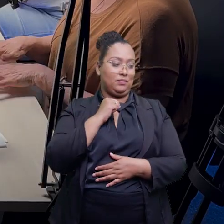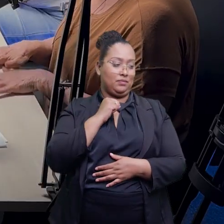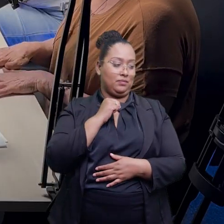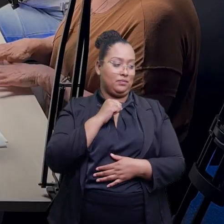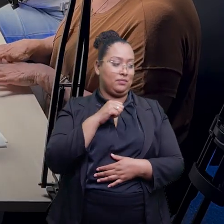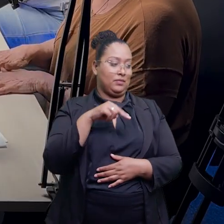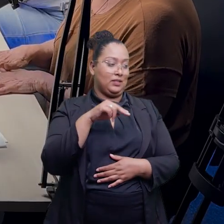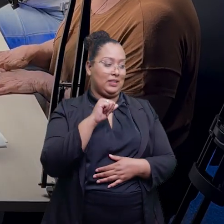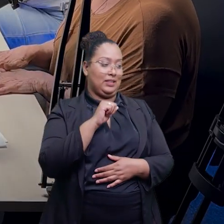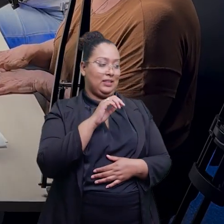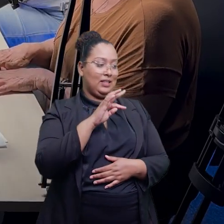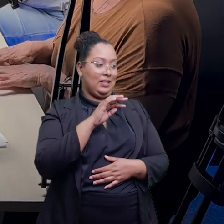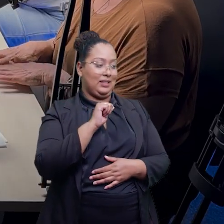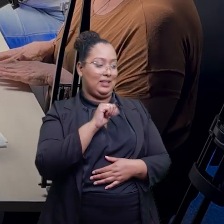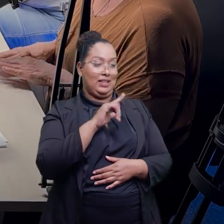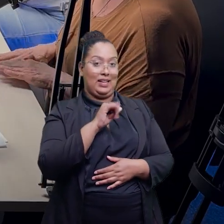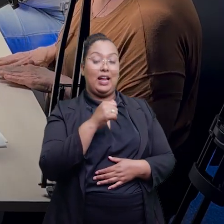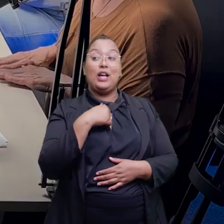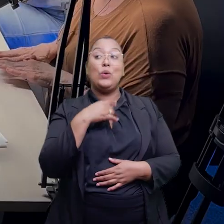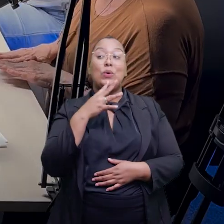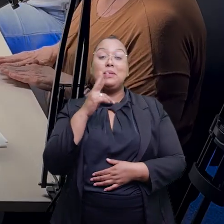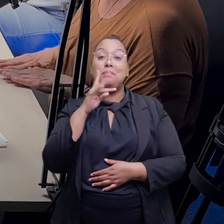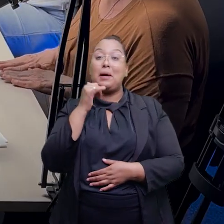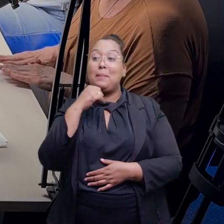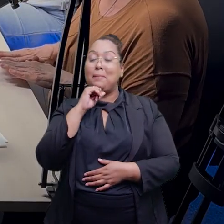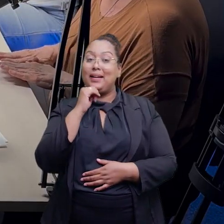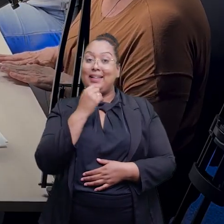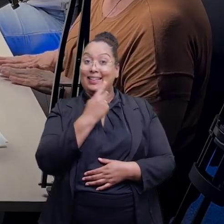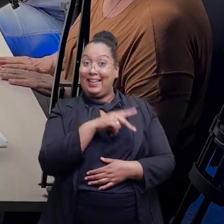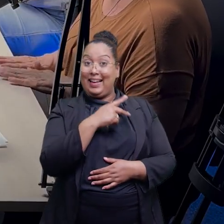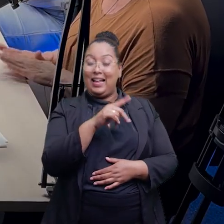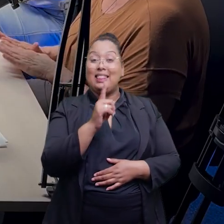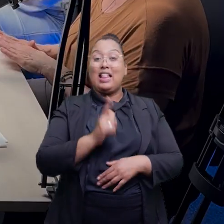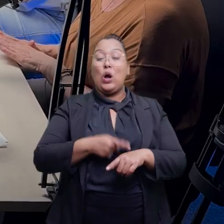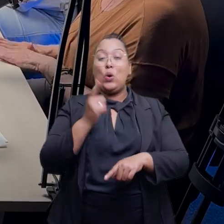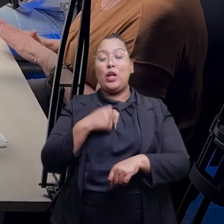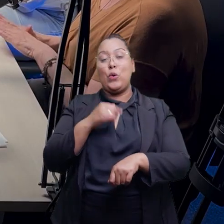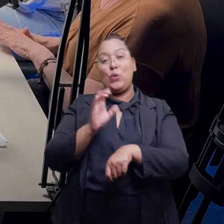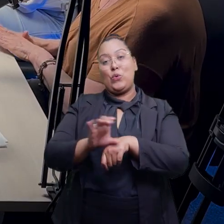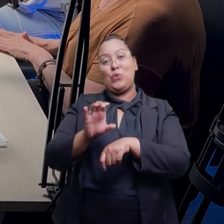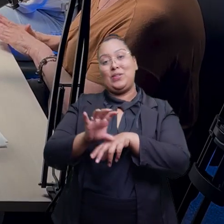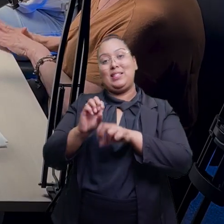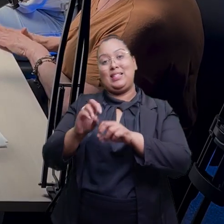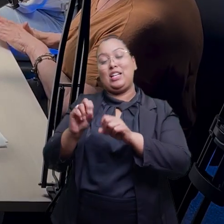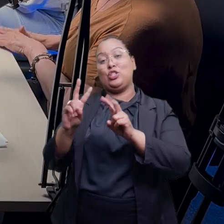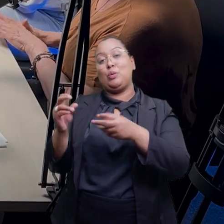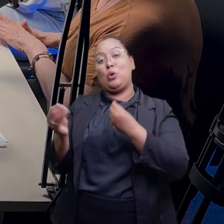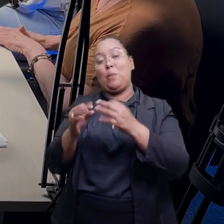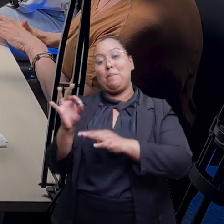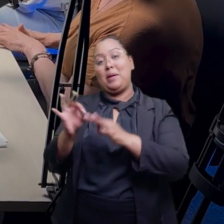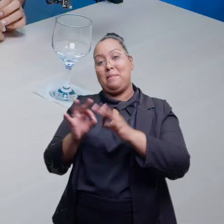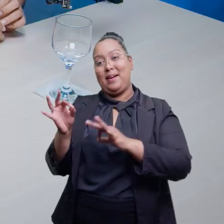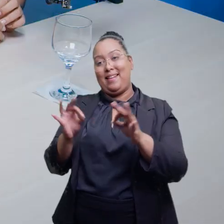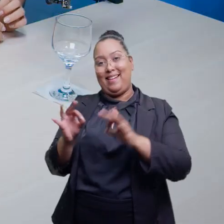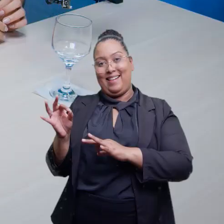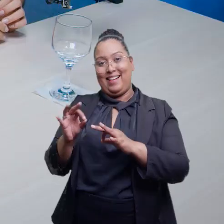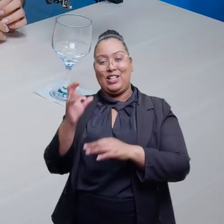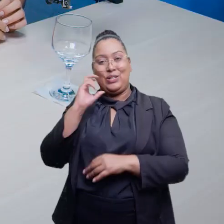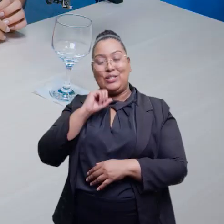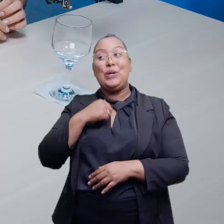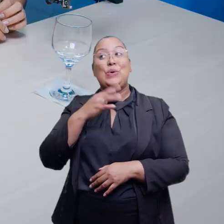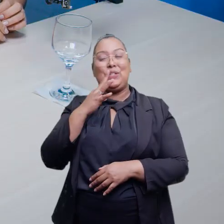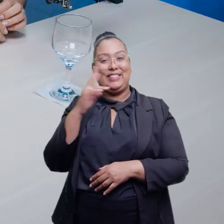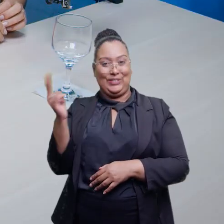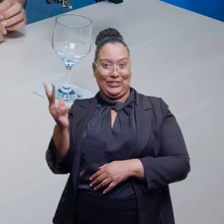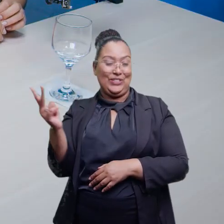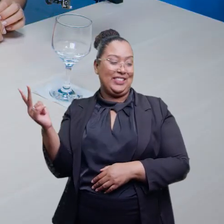conheci os pais da Natália quando eu dava o curso de preparação para adoção dentro do GESAI da Infância e da Juventude de Goiânia. Foi